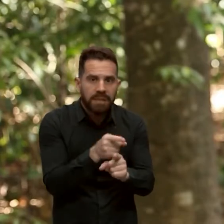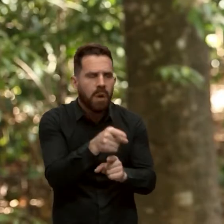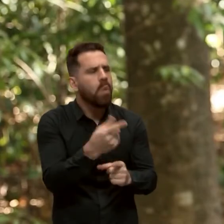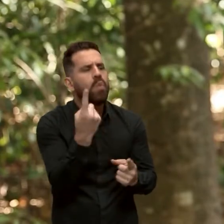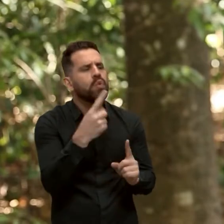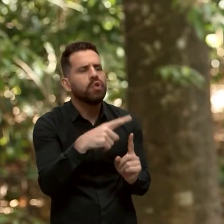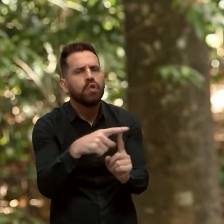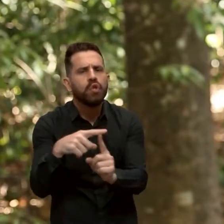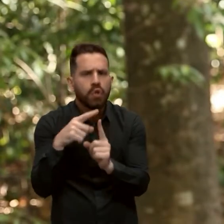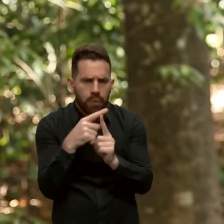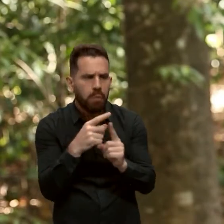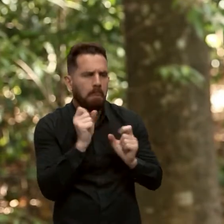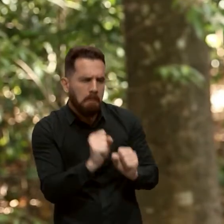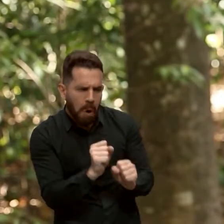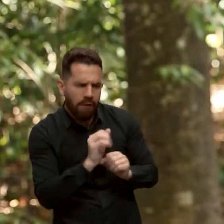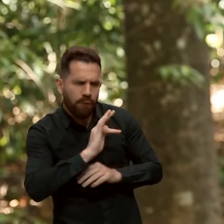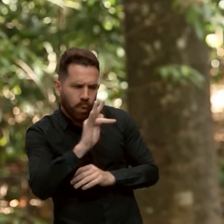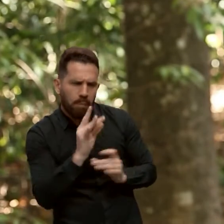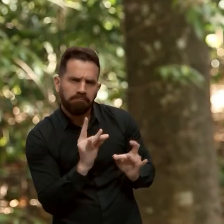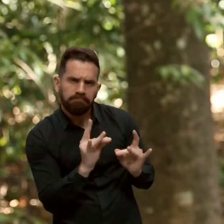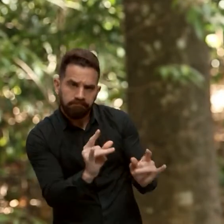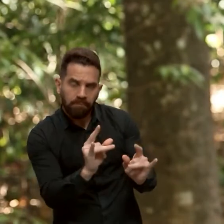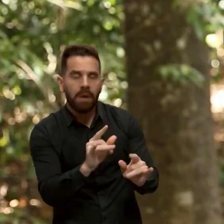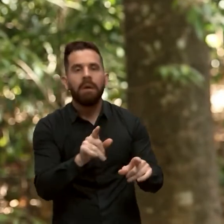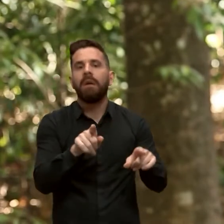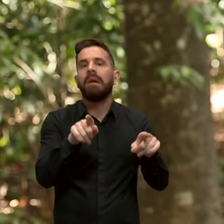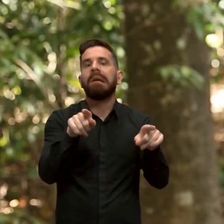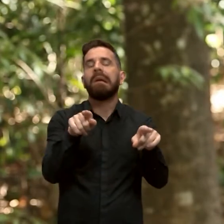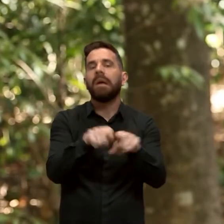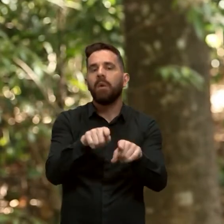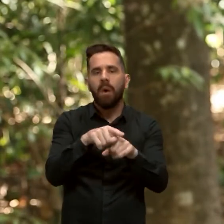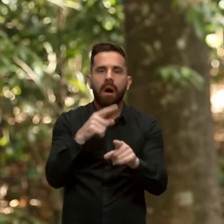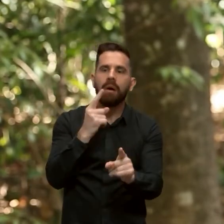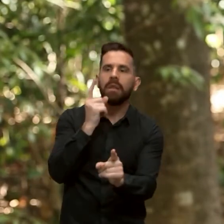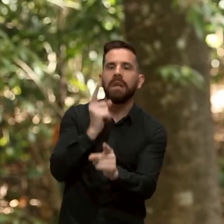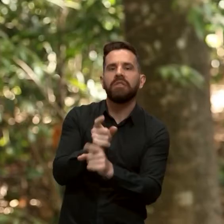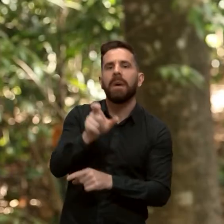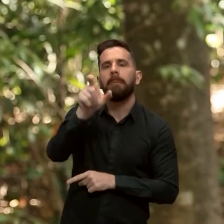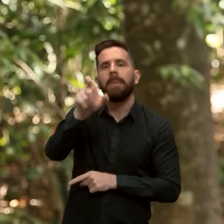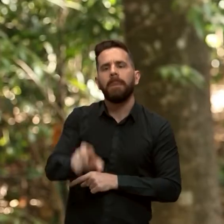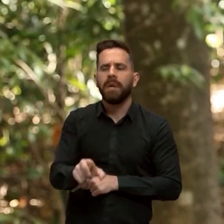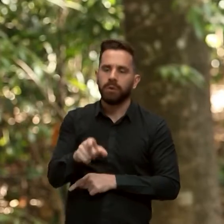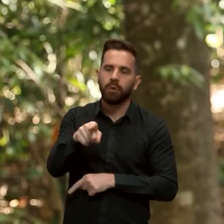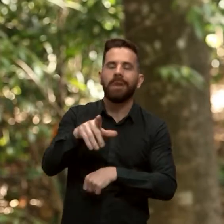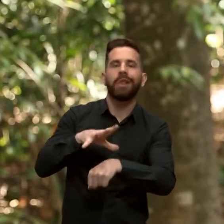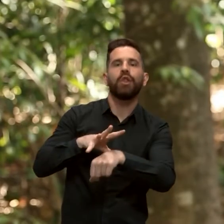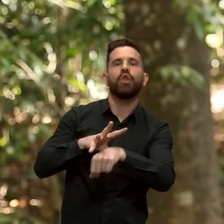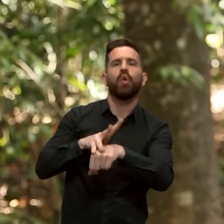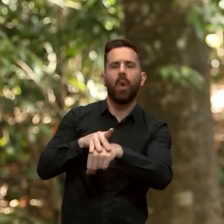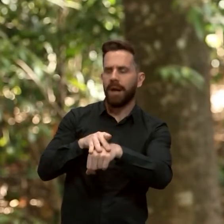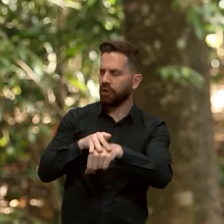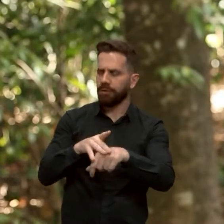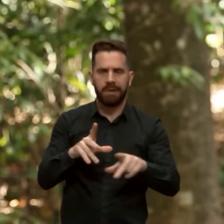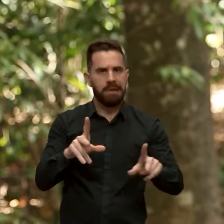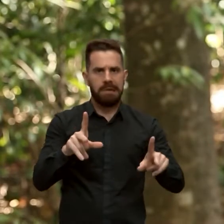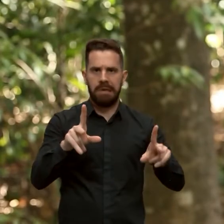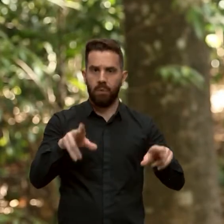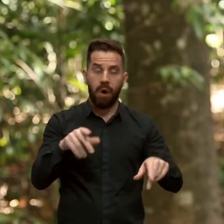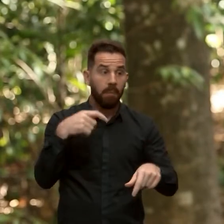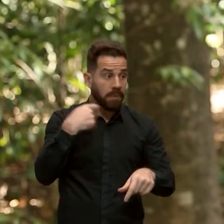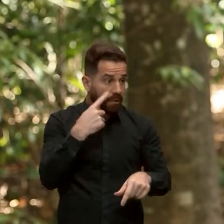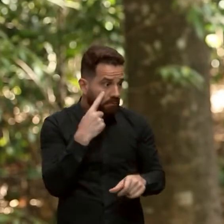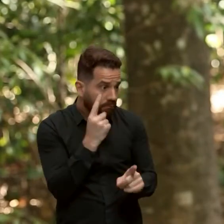passo importante. Como identificar uma pessoa doente, por exemplo, né? Então, é preciso identificar a doença